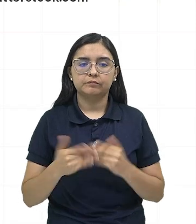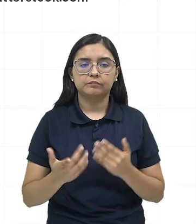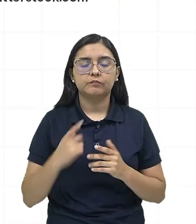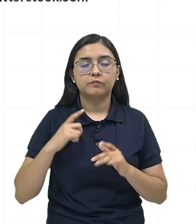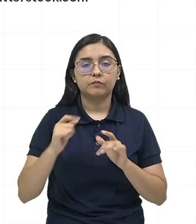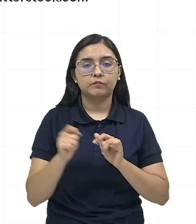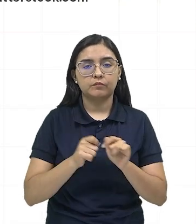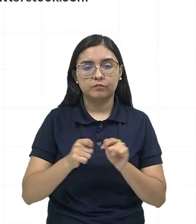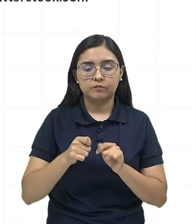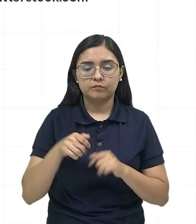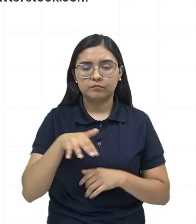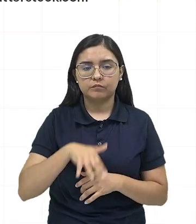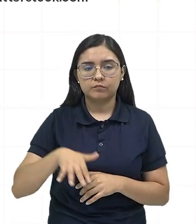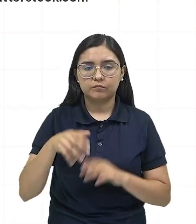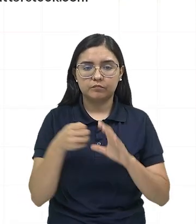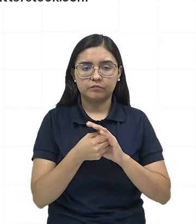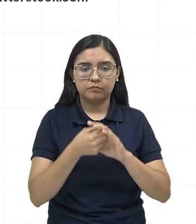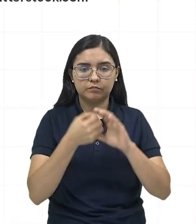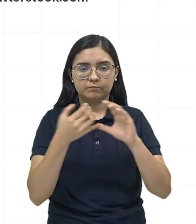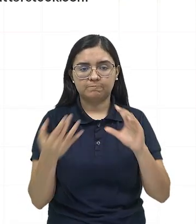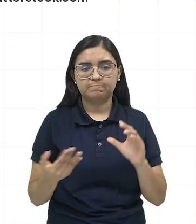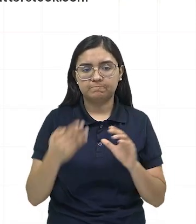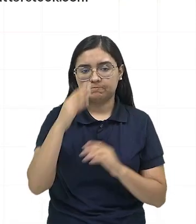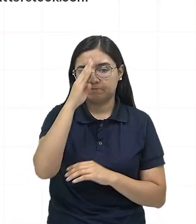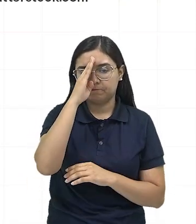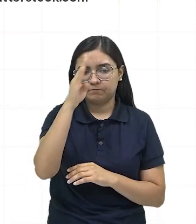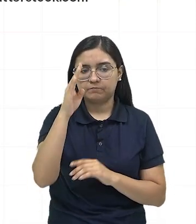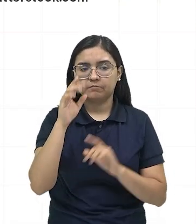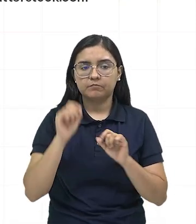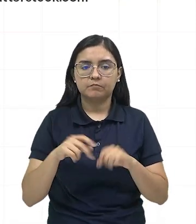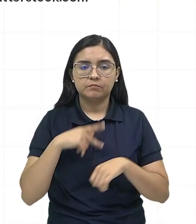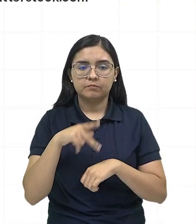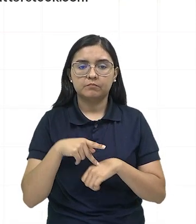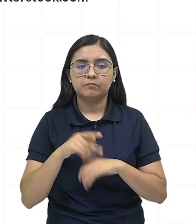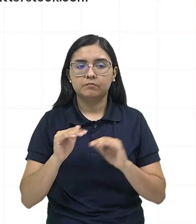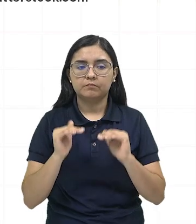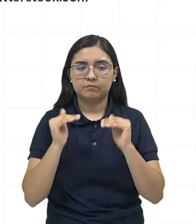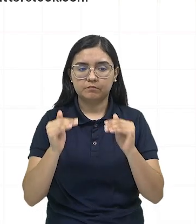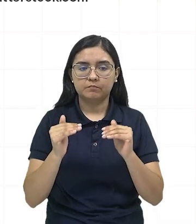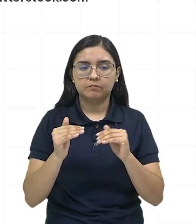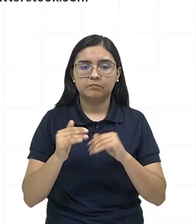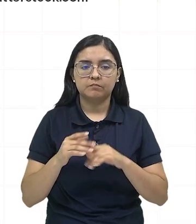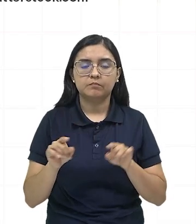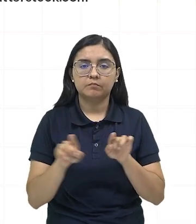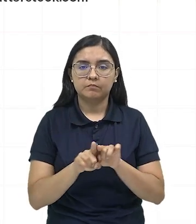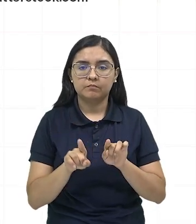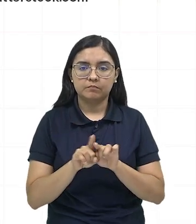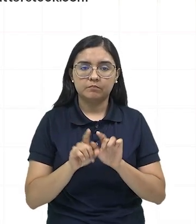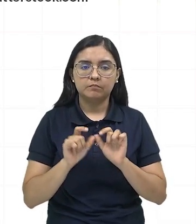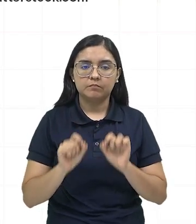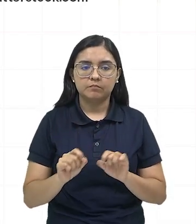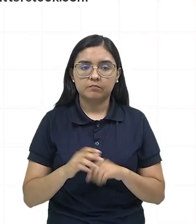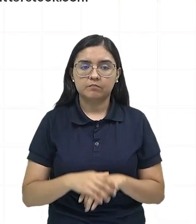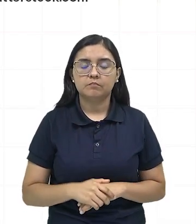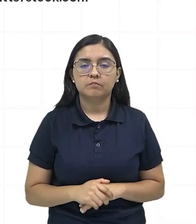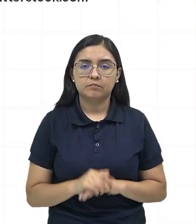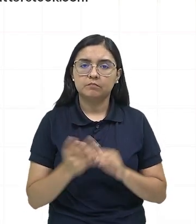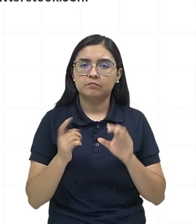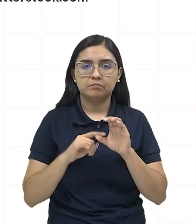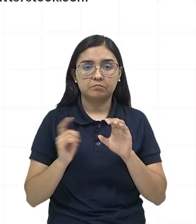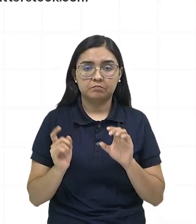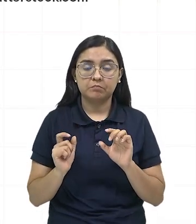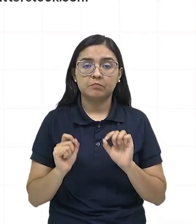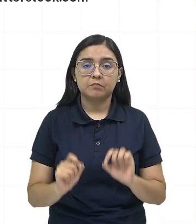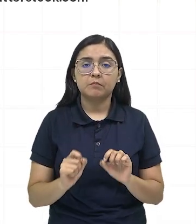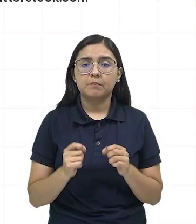o território é uma característica central do Estado soberano e independente.